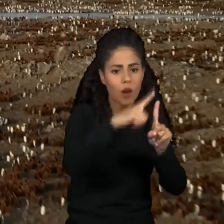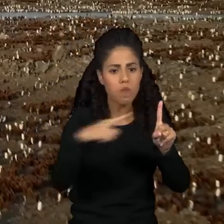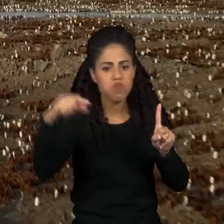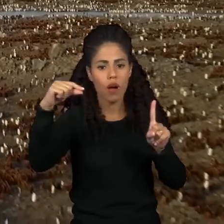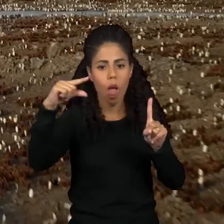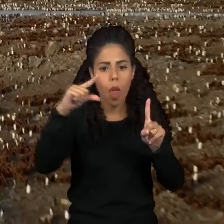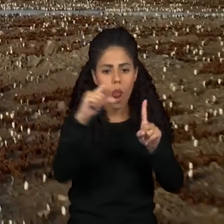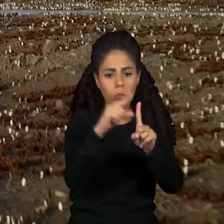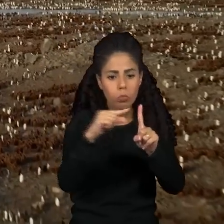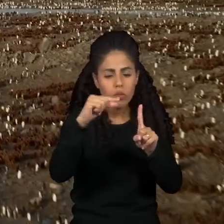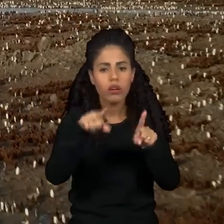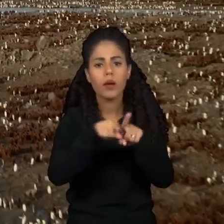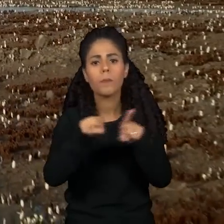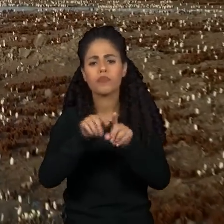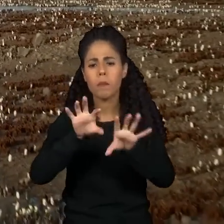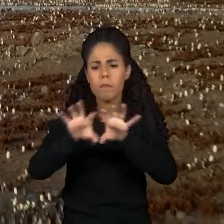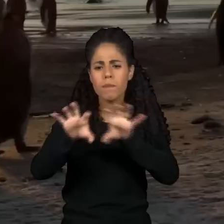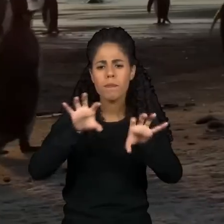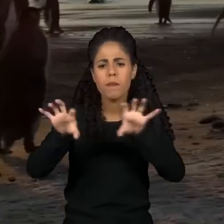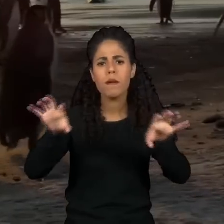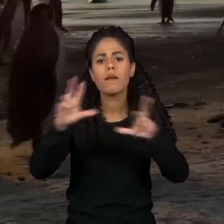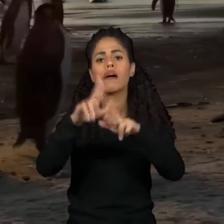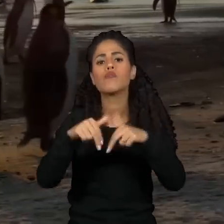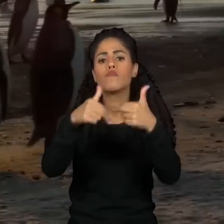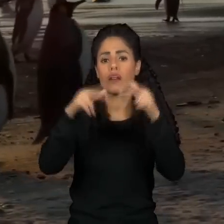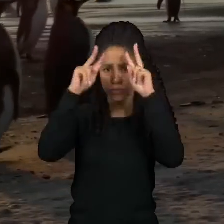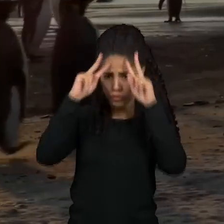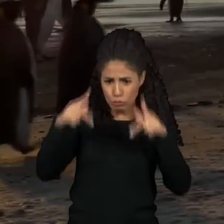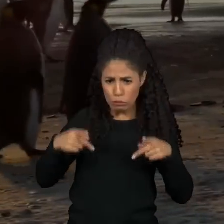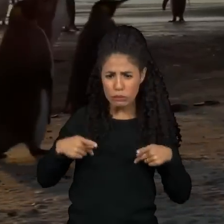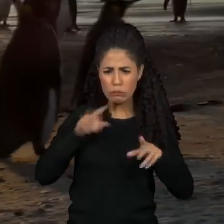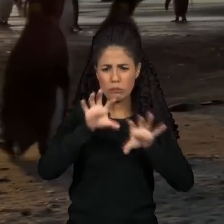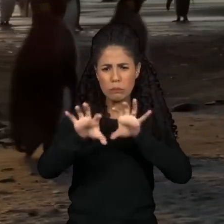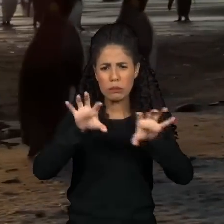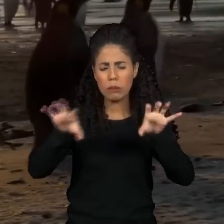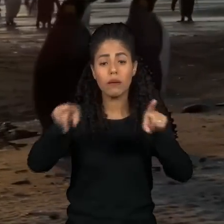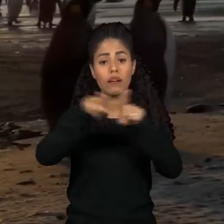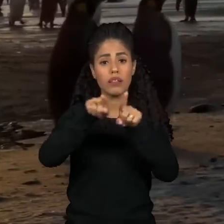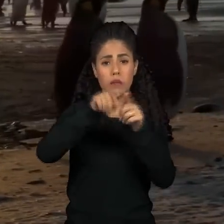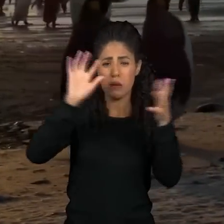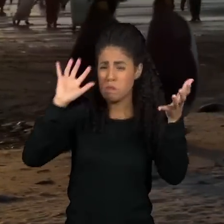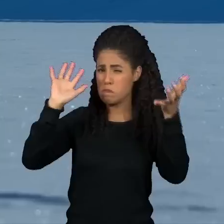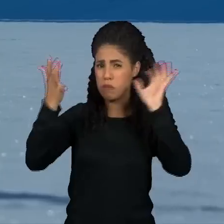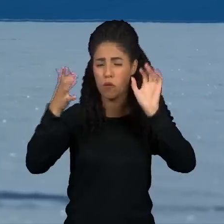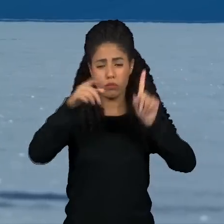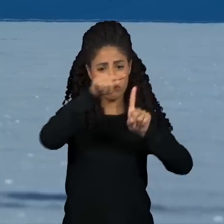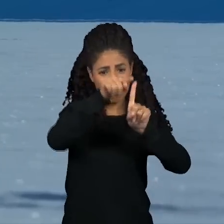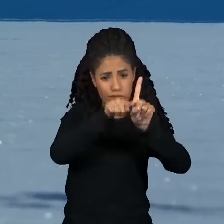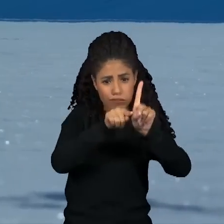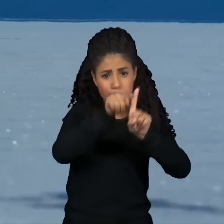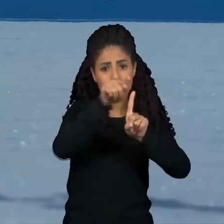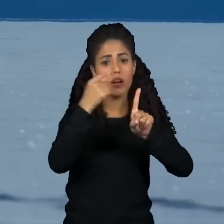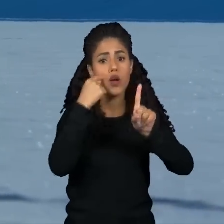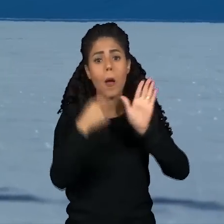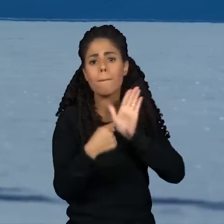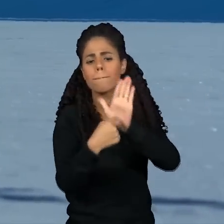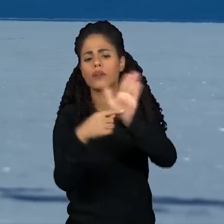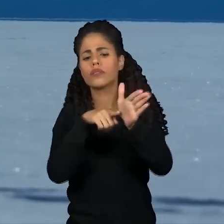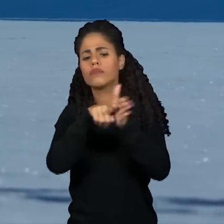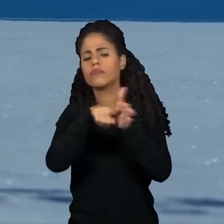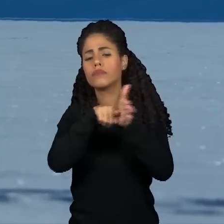Os responsáveis são os impactos causados pelos seres humanos e as mudanças climáticas. É o que mostra uma